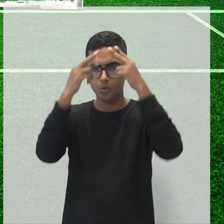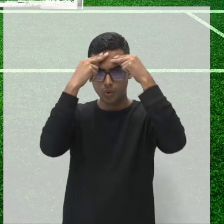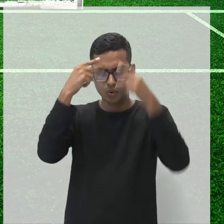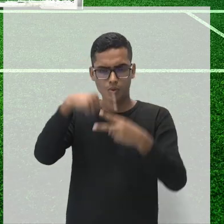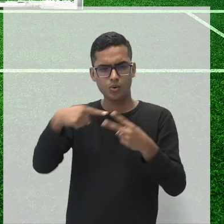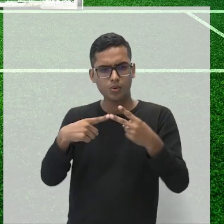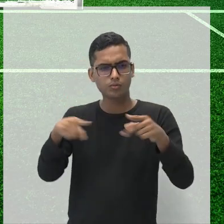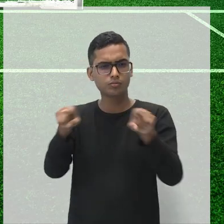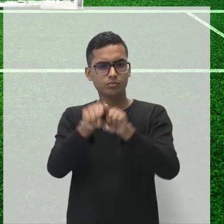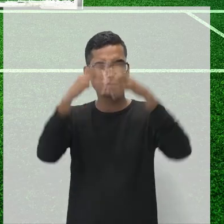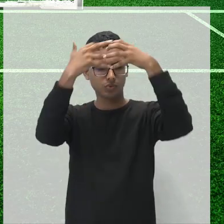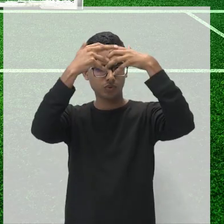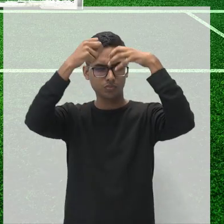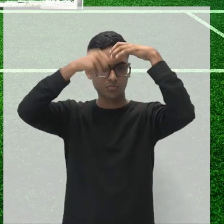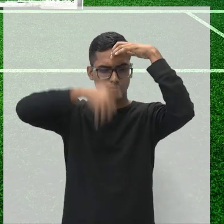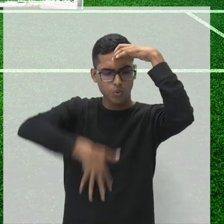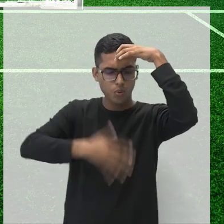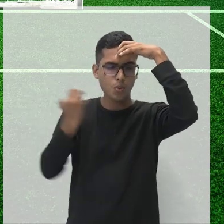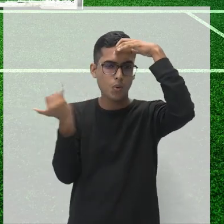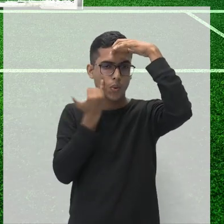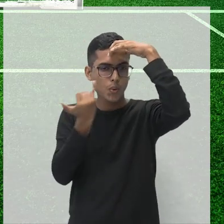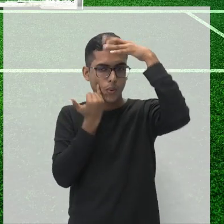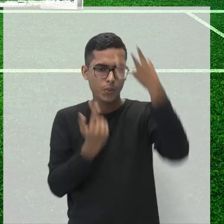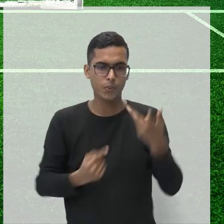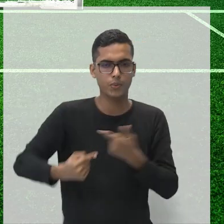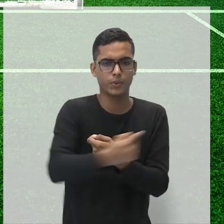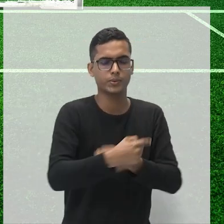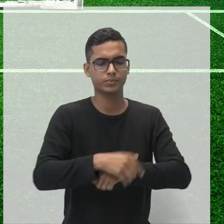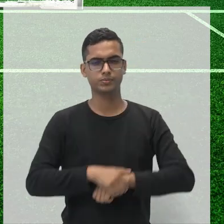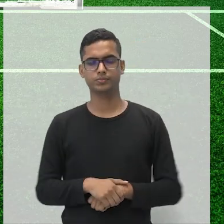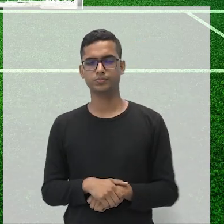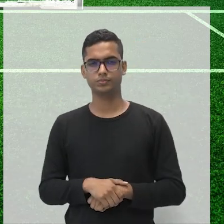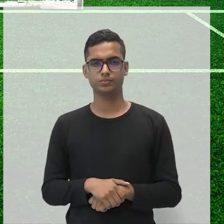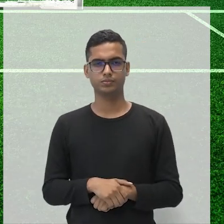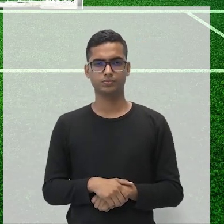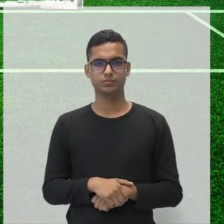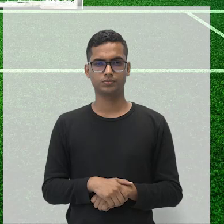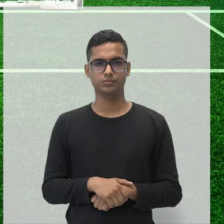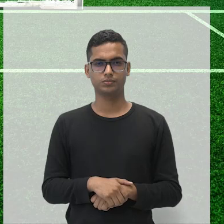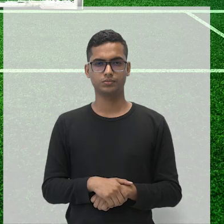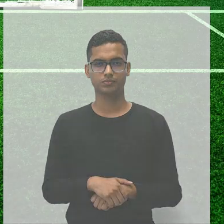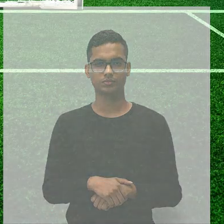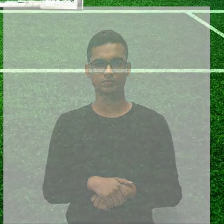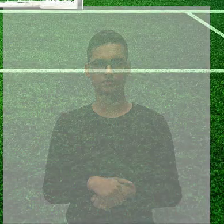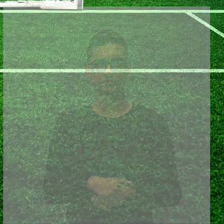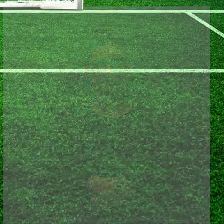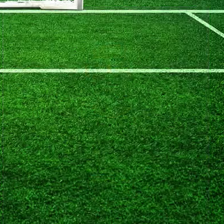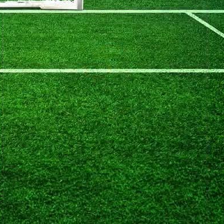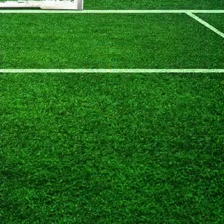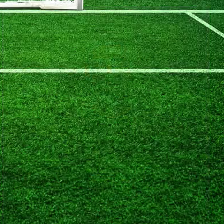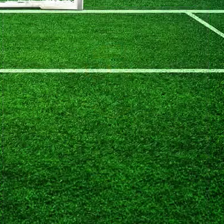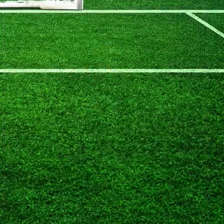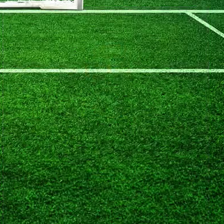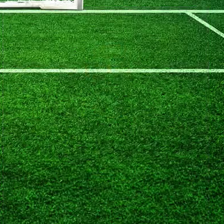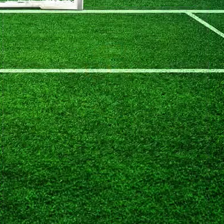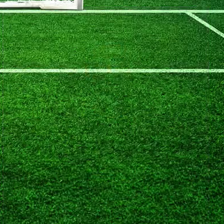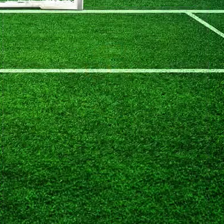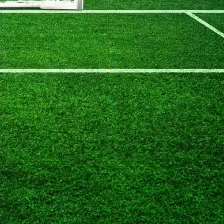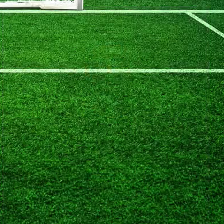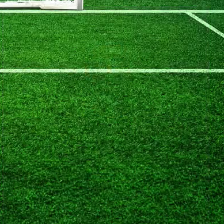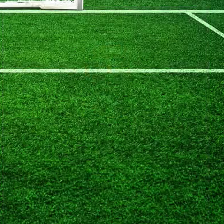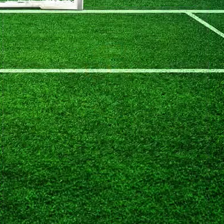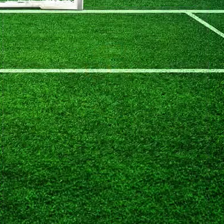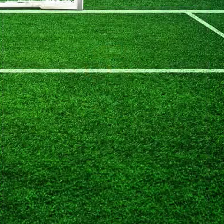dois neurônios, onde ocorre a transmissão de informações. É interessantíssimo como